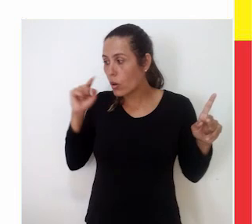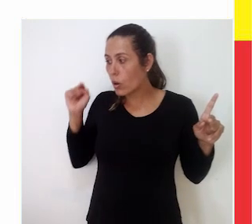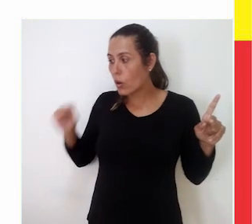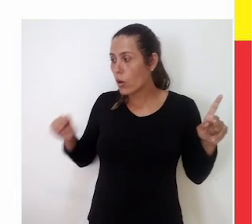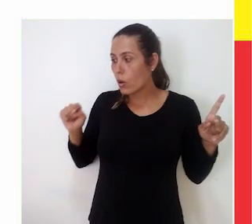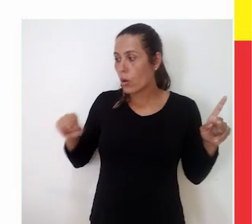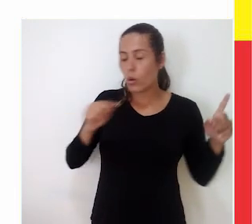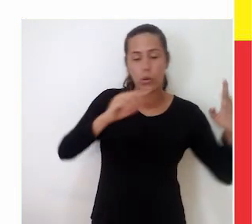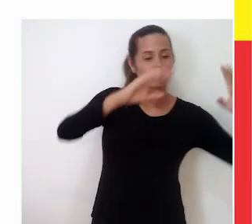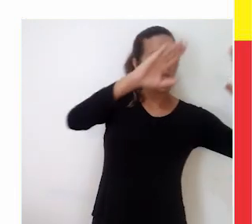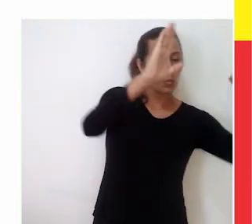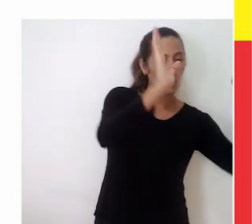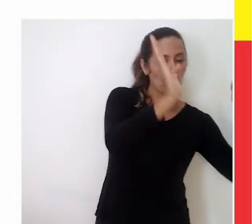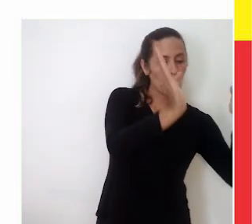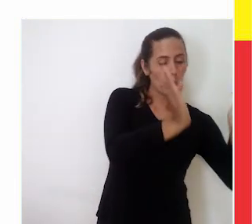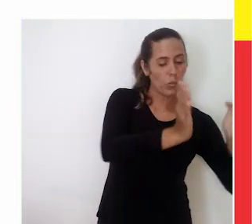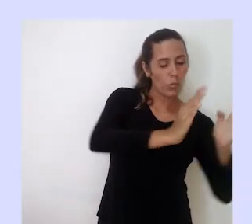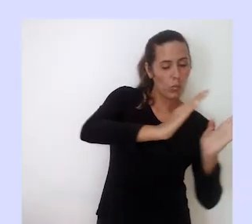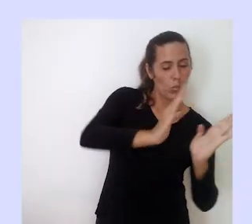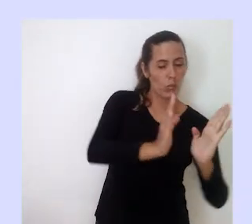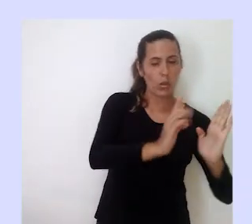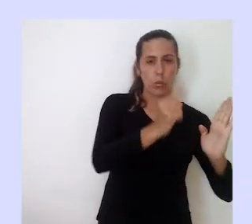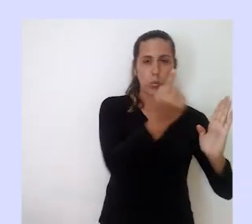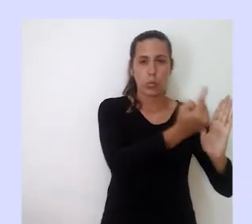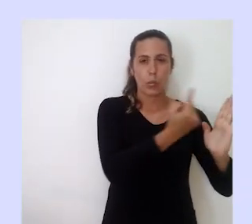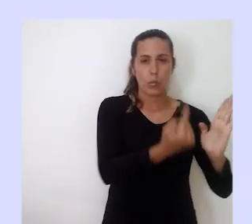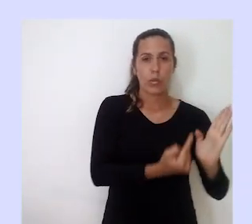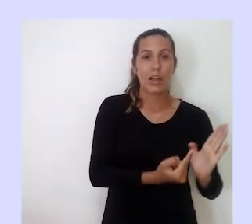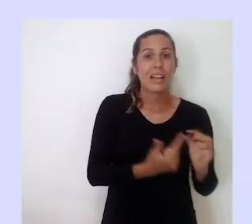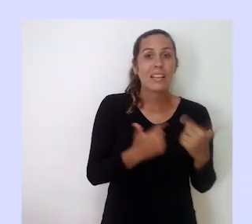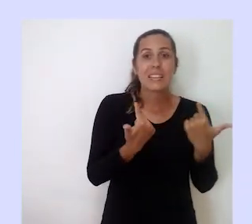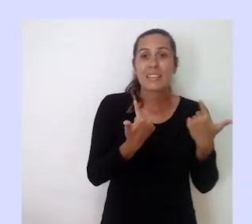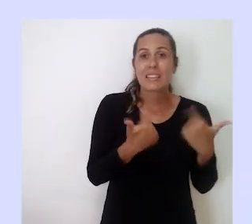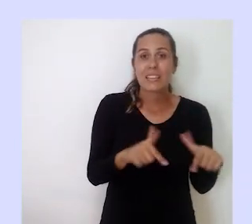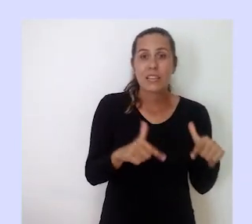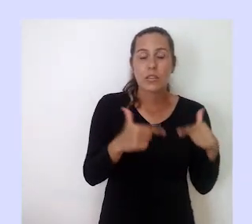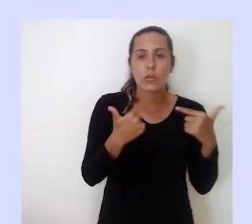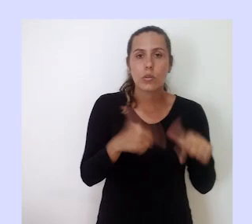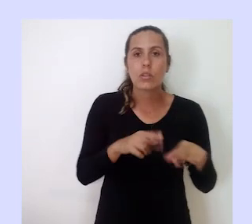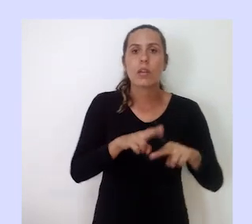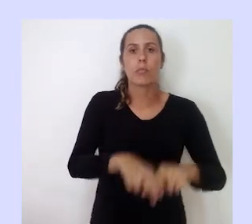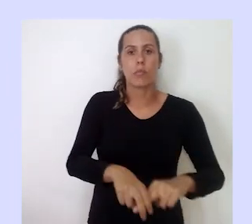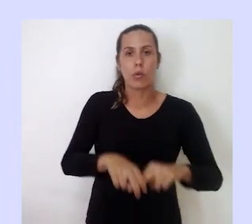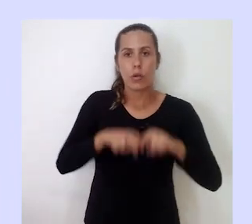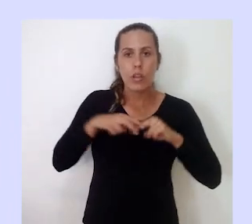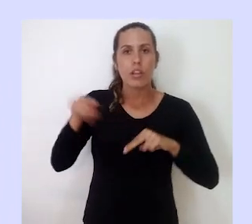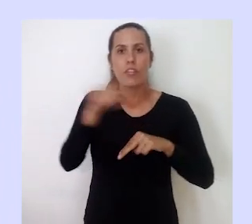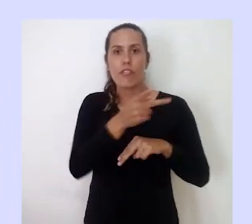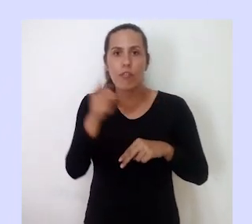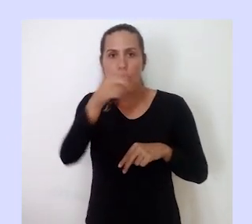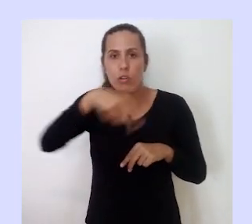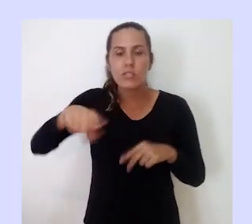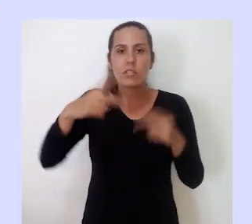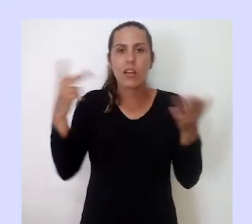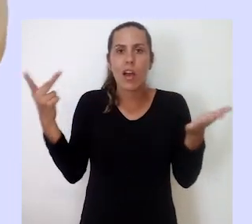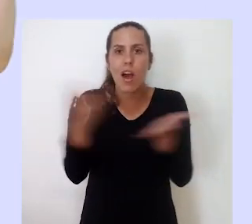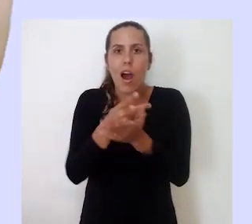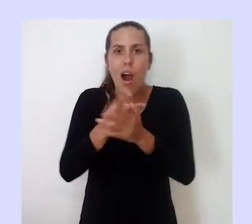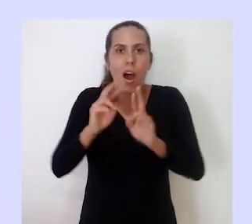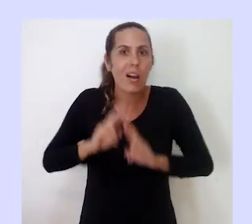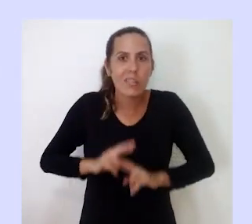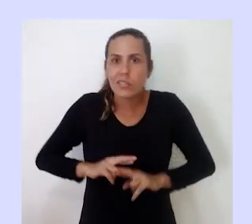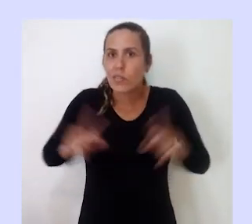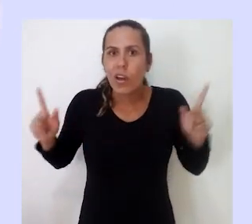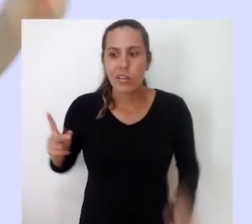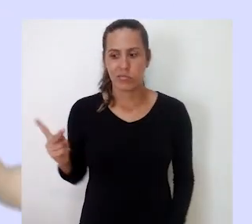torcido, espiral. Não há mais motivos para errar a diferença